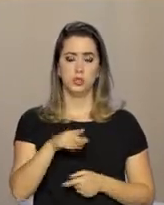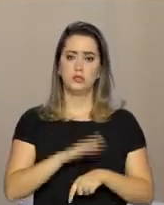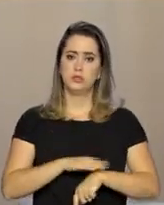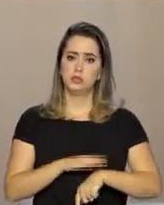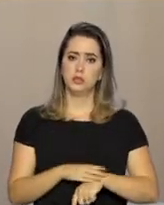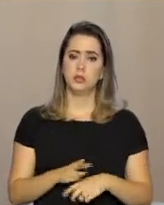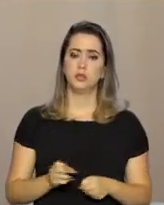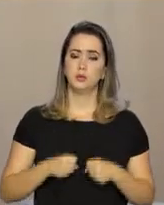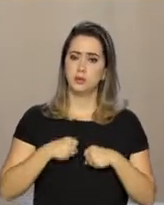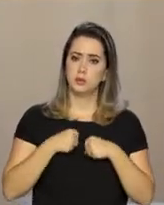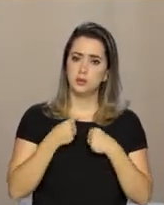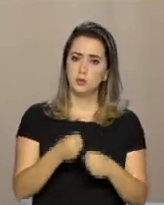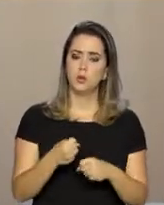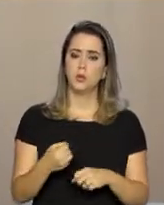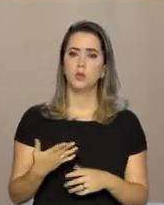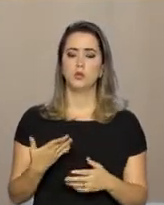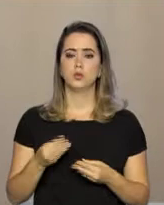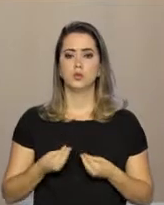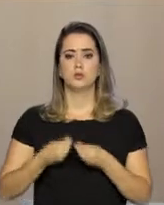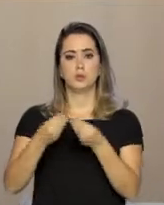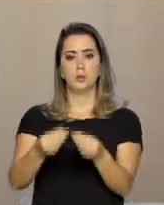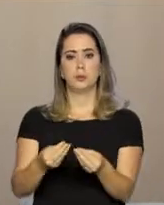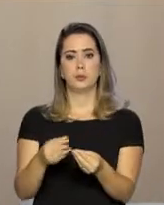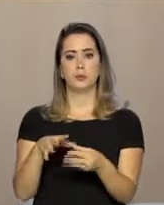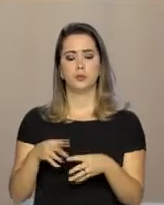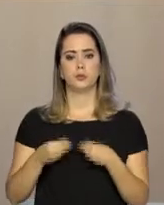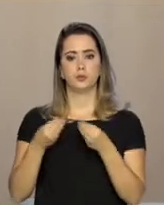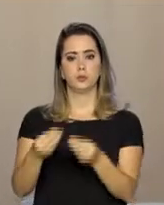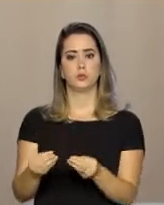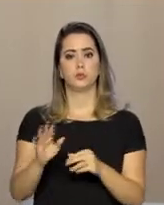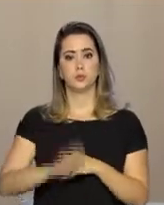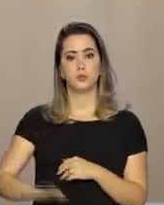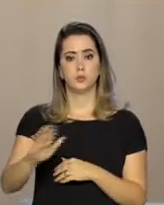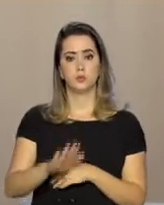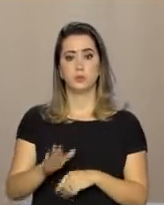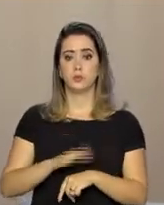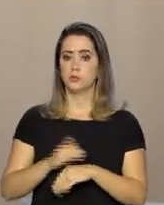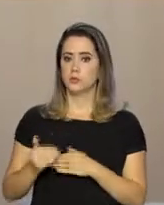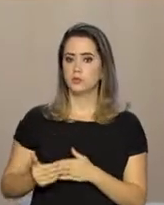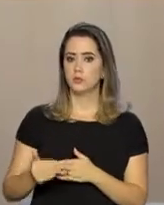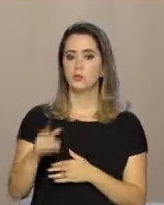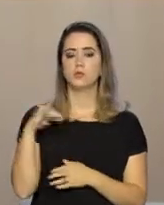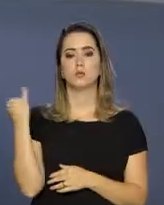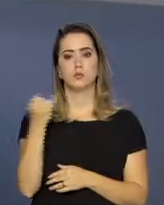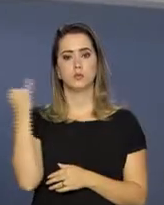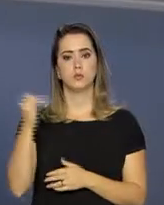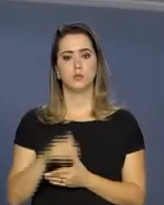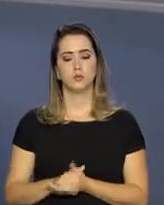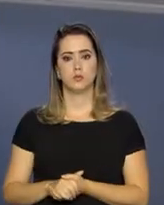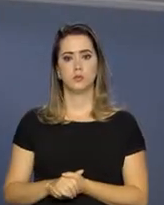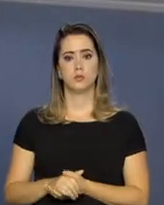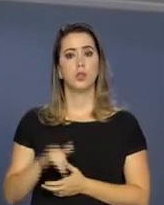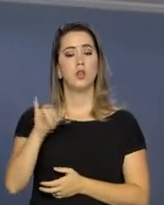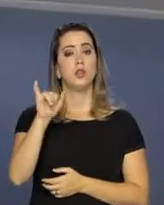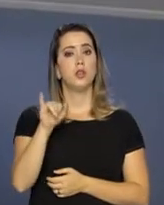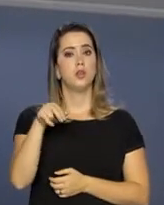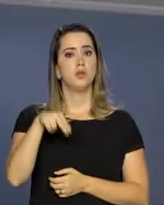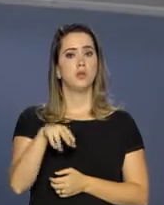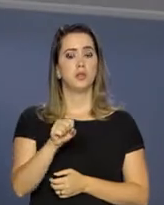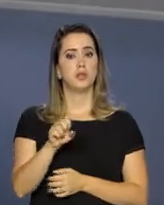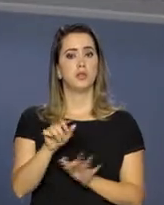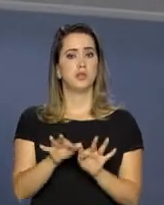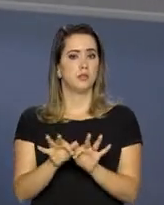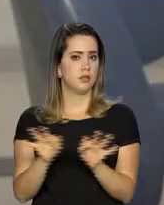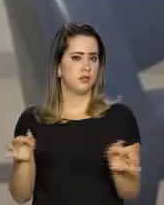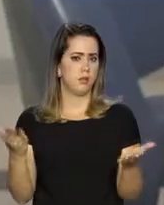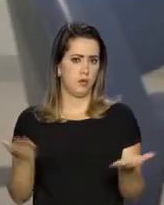tem essa energia pra da apr essas crianças nesse primeiro momento é essencial e o inss simplificou